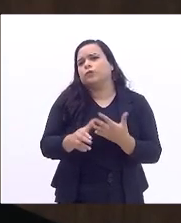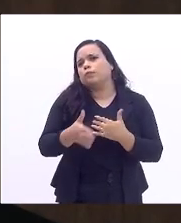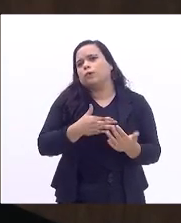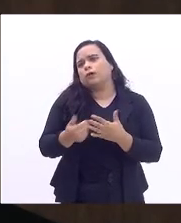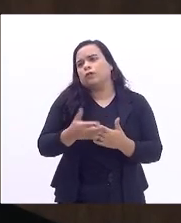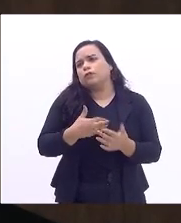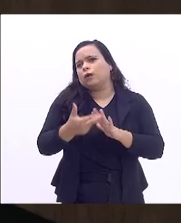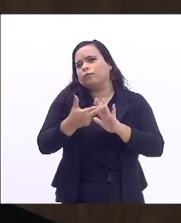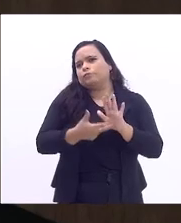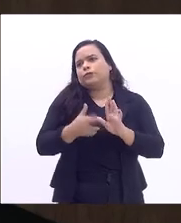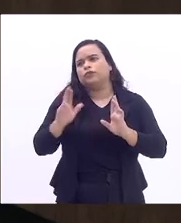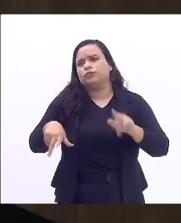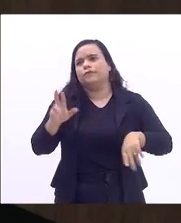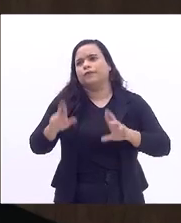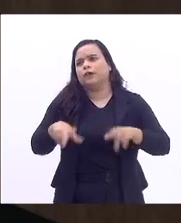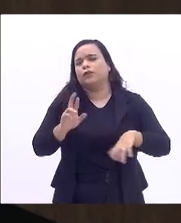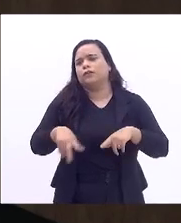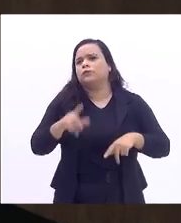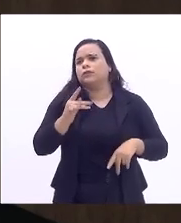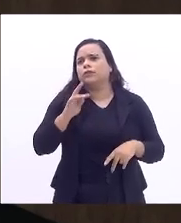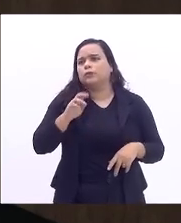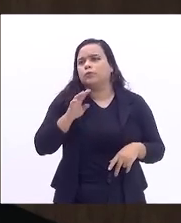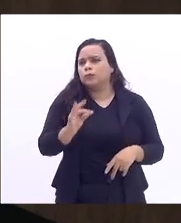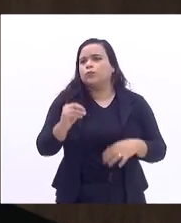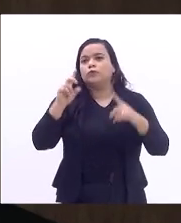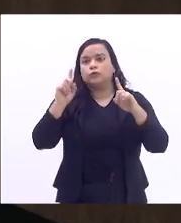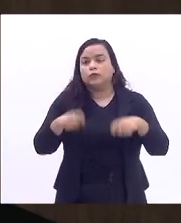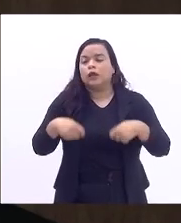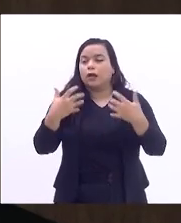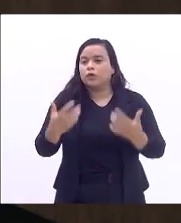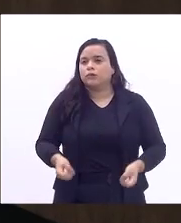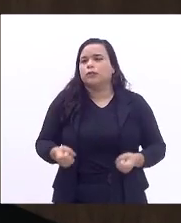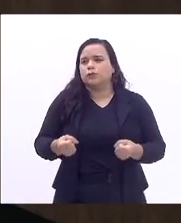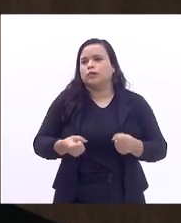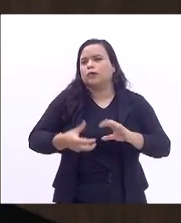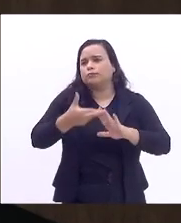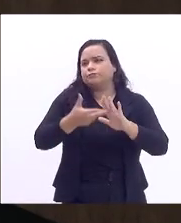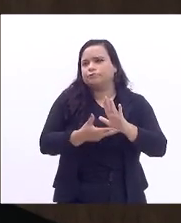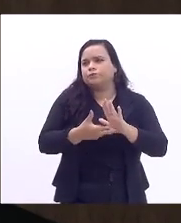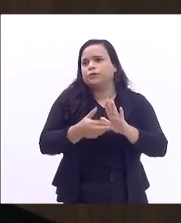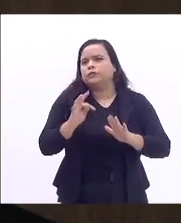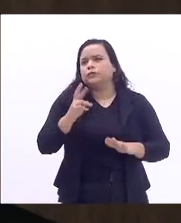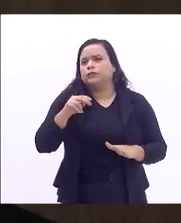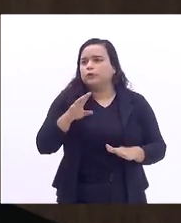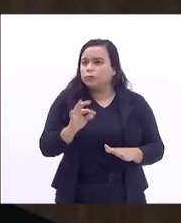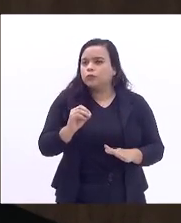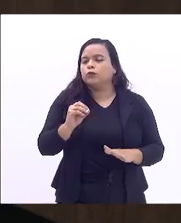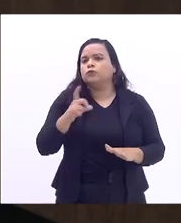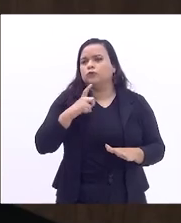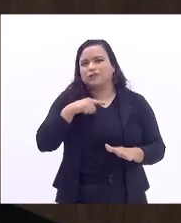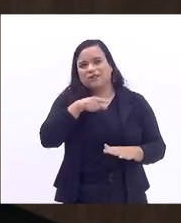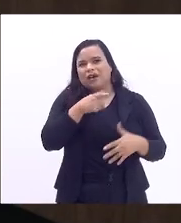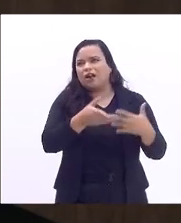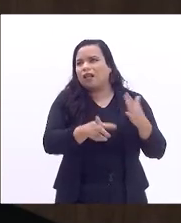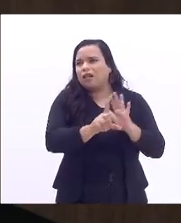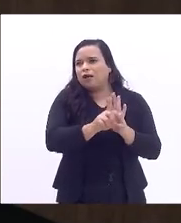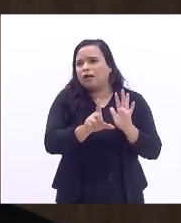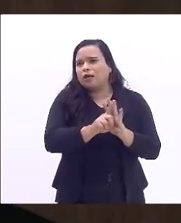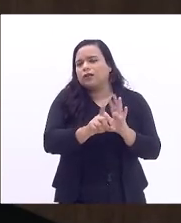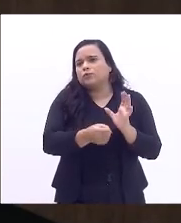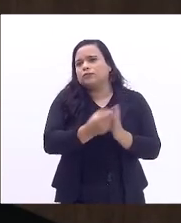diferenciado de tributação poderão aderir ao regime de tributação de que trata esta lei